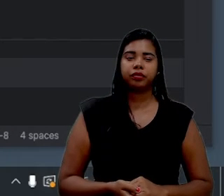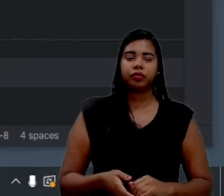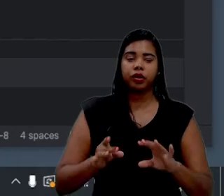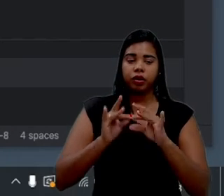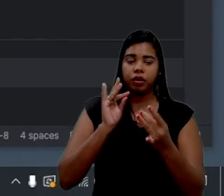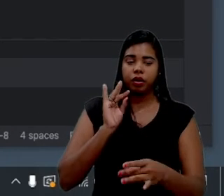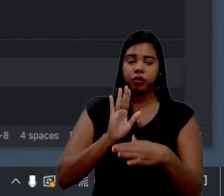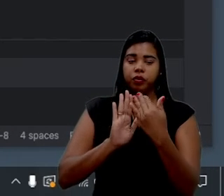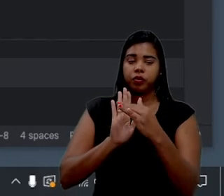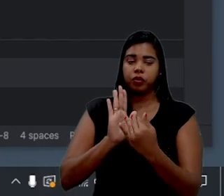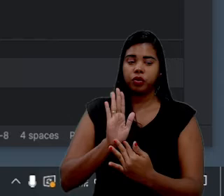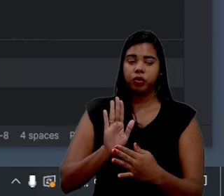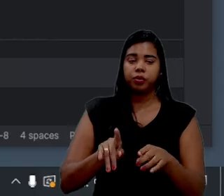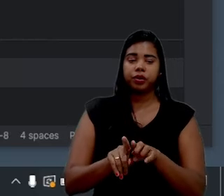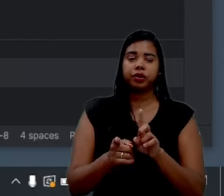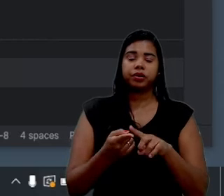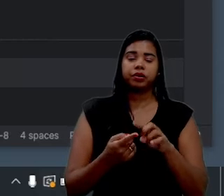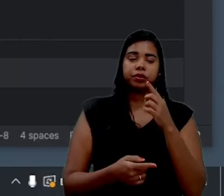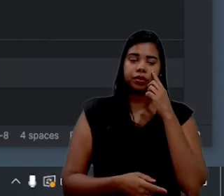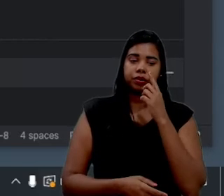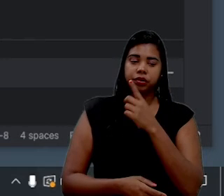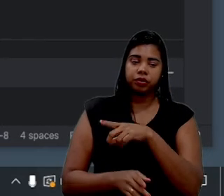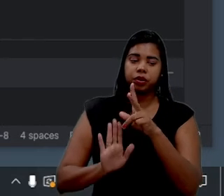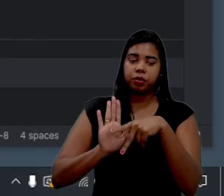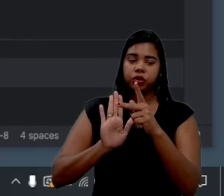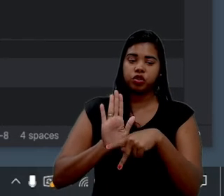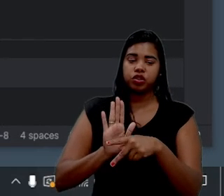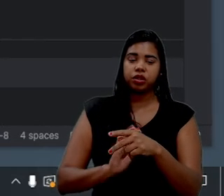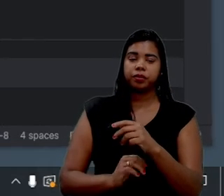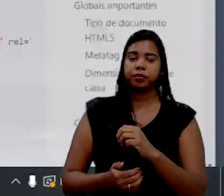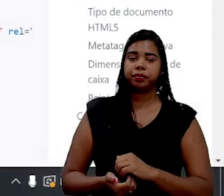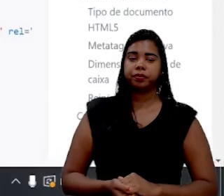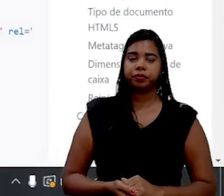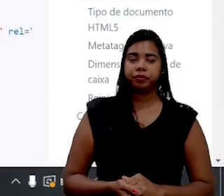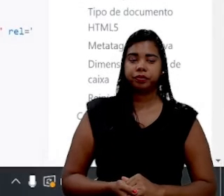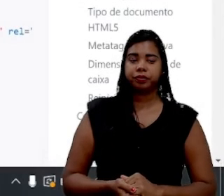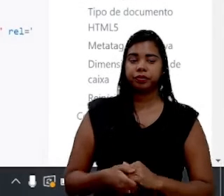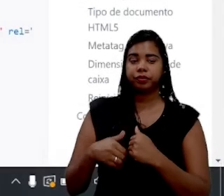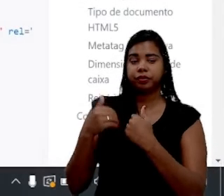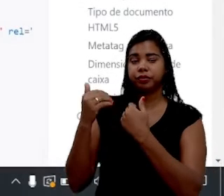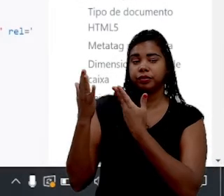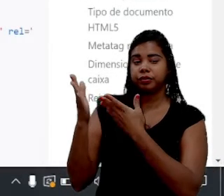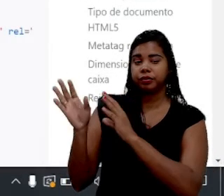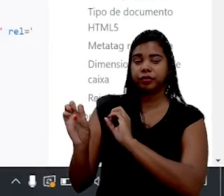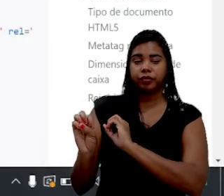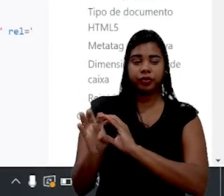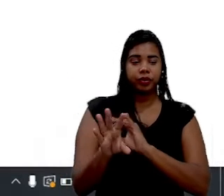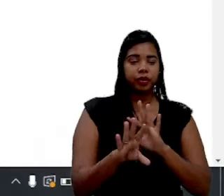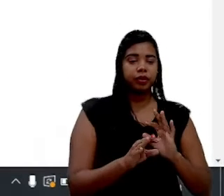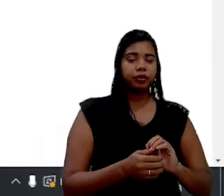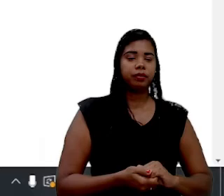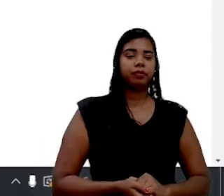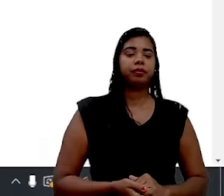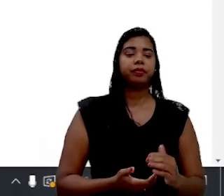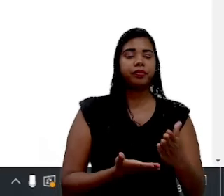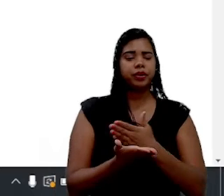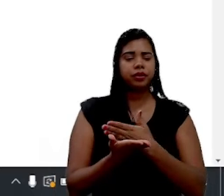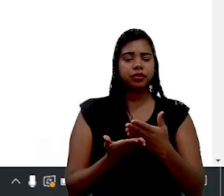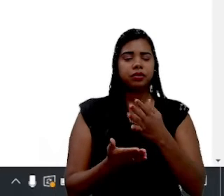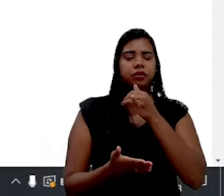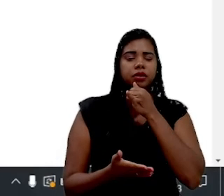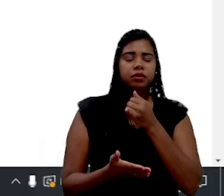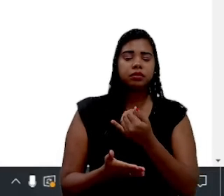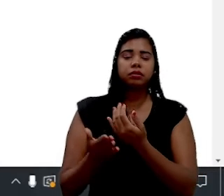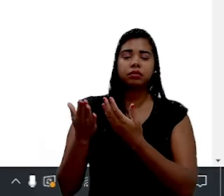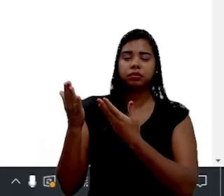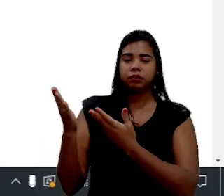né, que a gente vai do nosso projeto de educação. Então, inicialmente, gente, tem